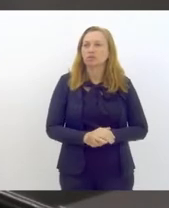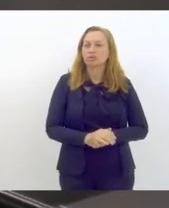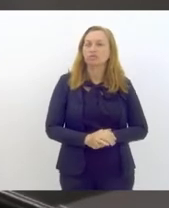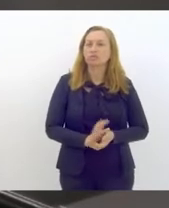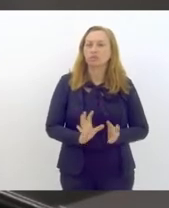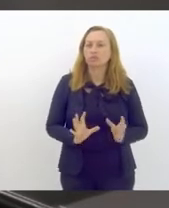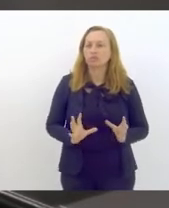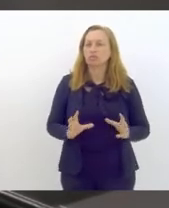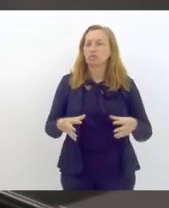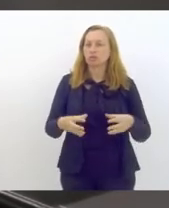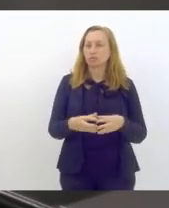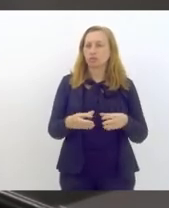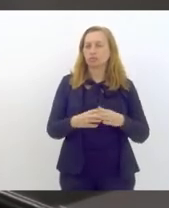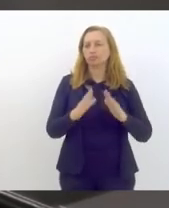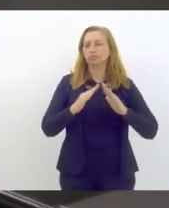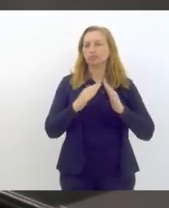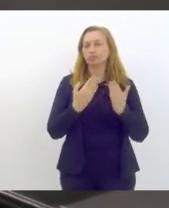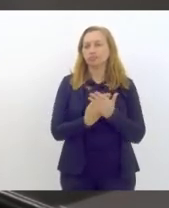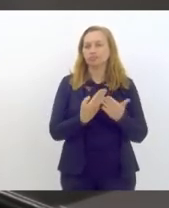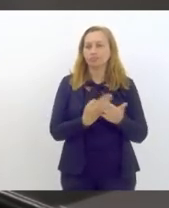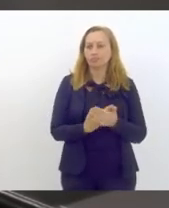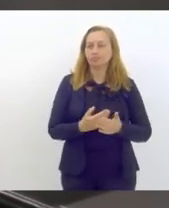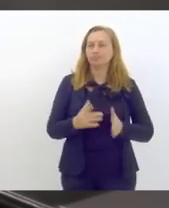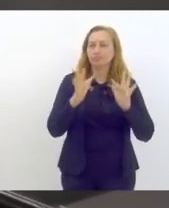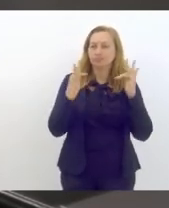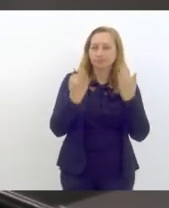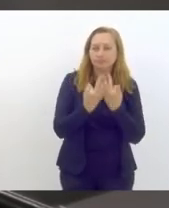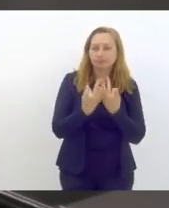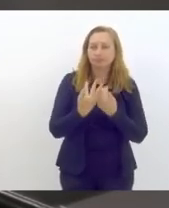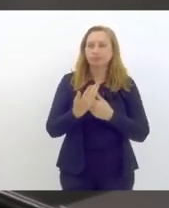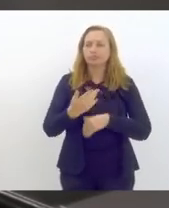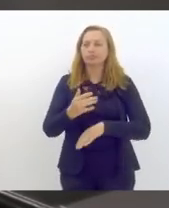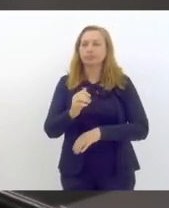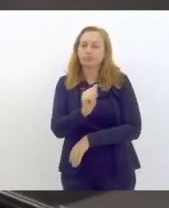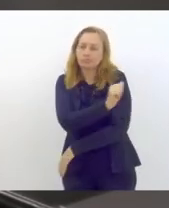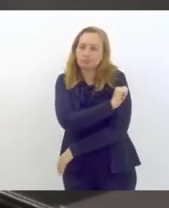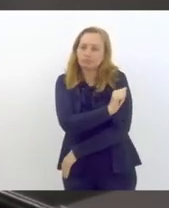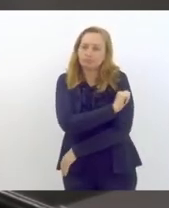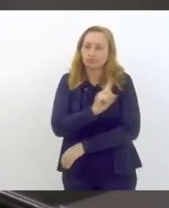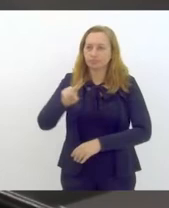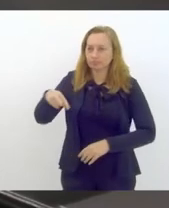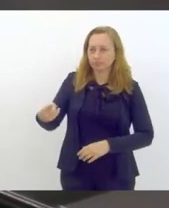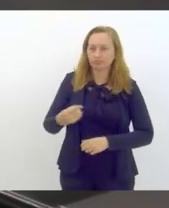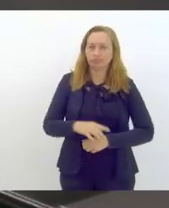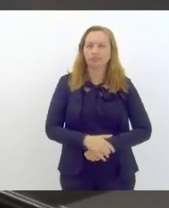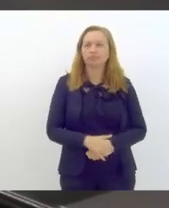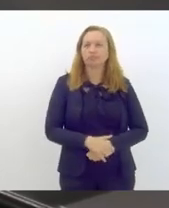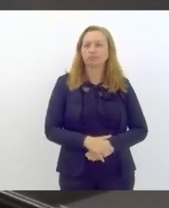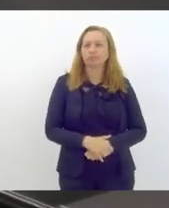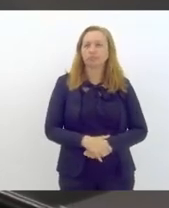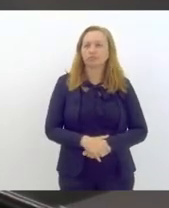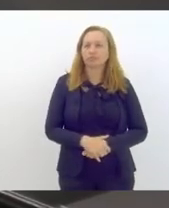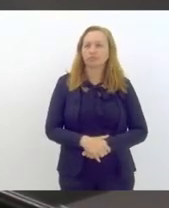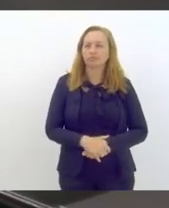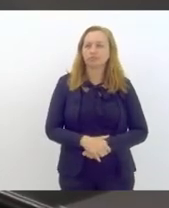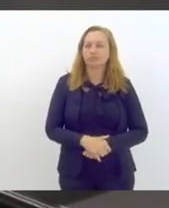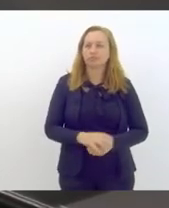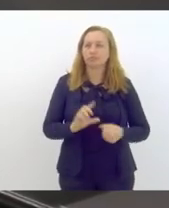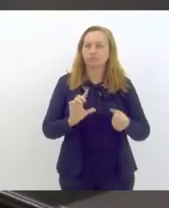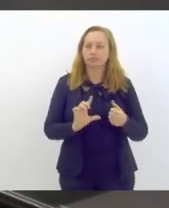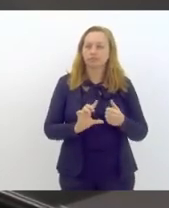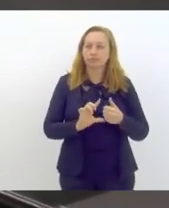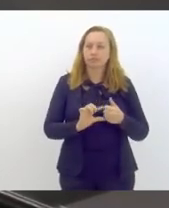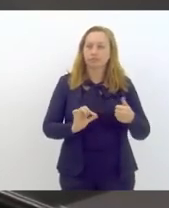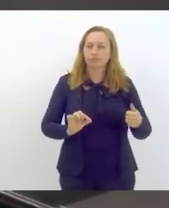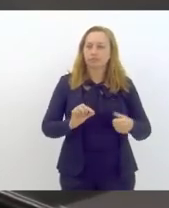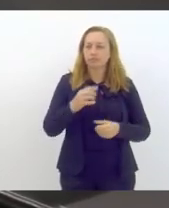âmbito, digamos assim, das famílias, dos alunos e etc. E o artigo 4, né,